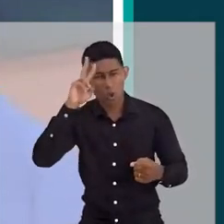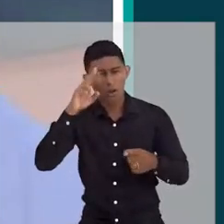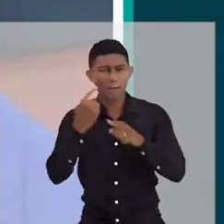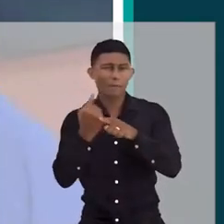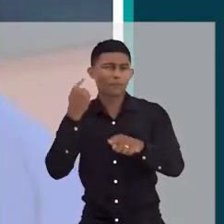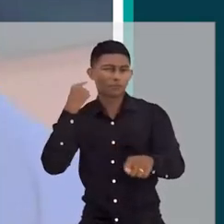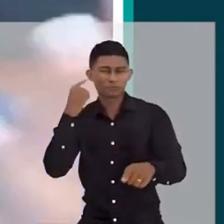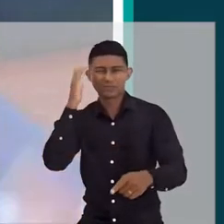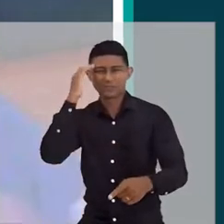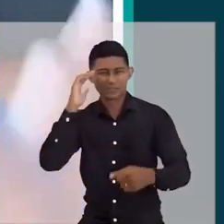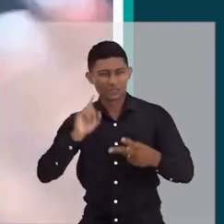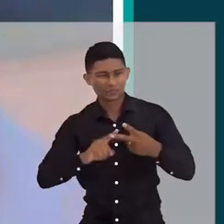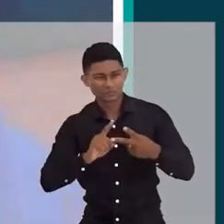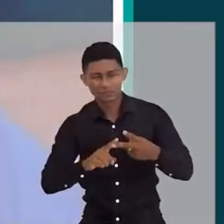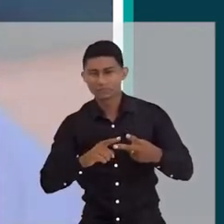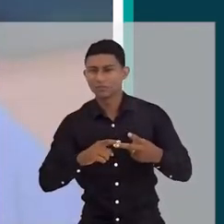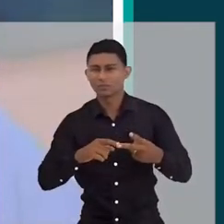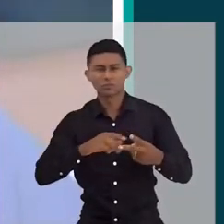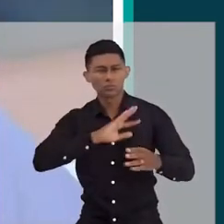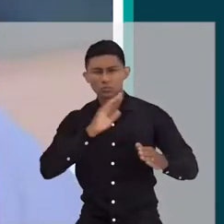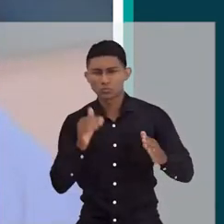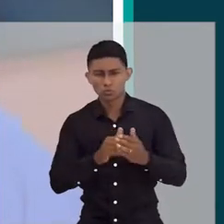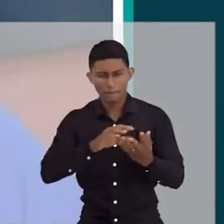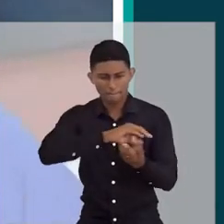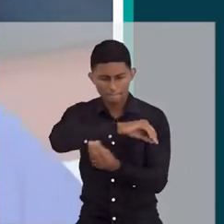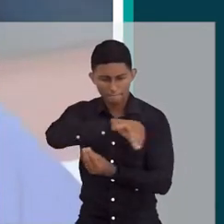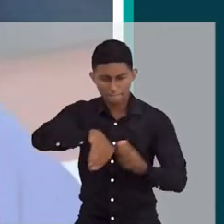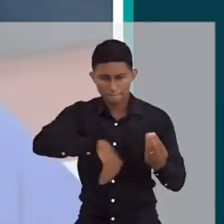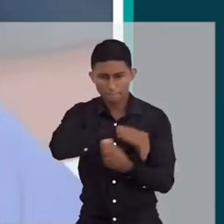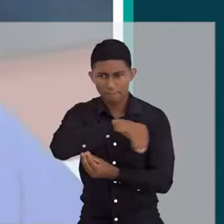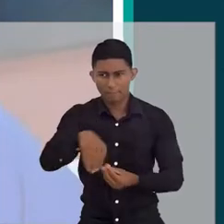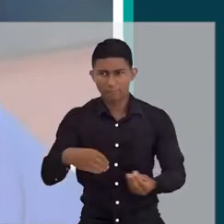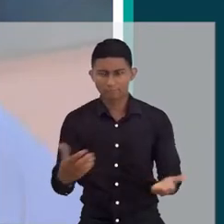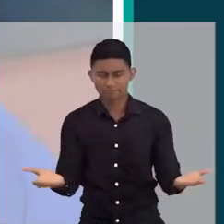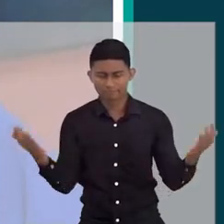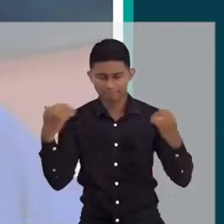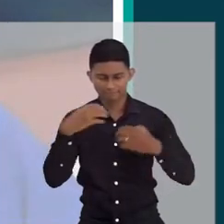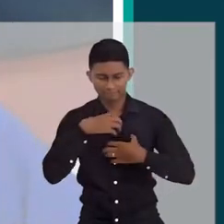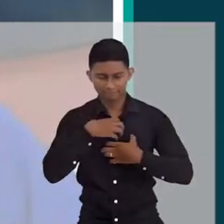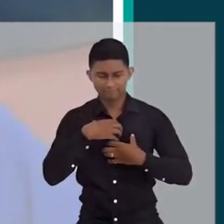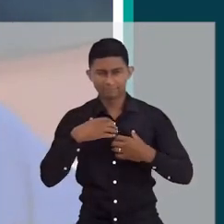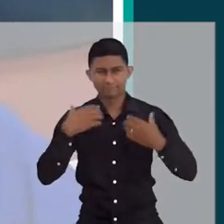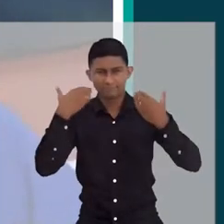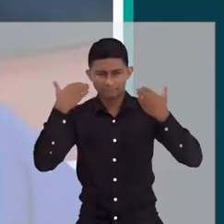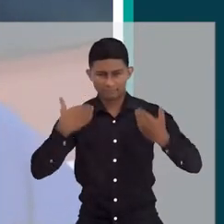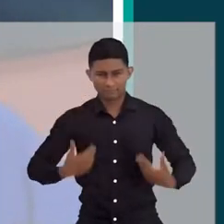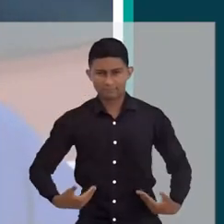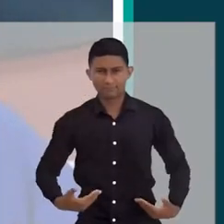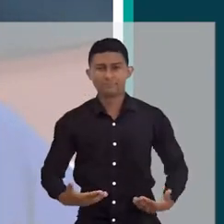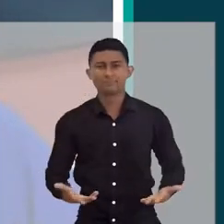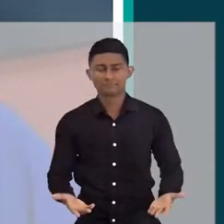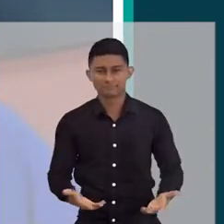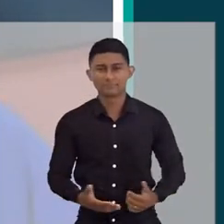história, filosofia. Quando você une tudo isso e coloca numa pessoa que vende,